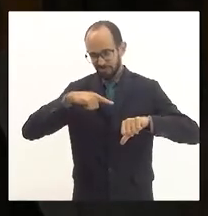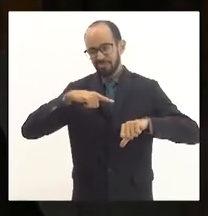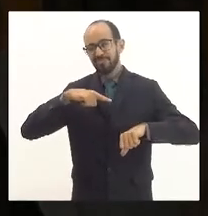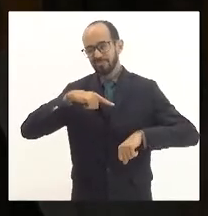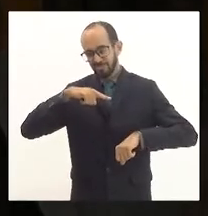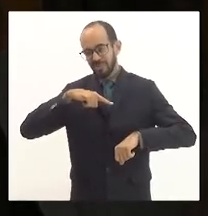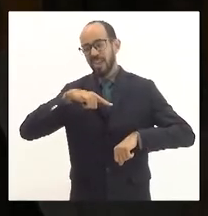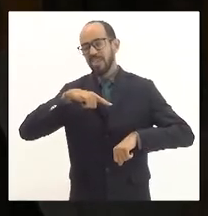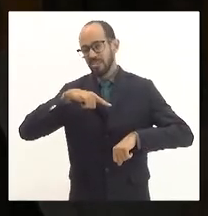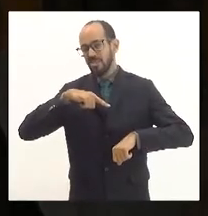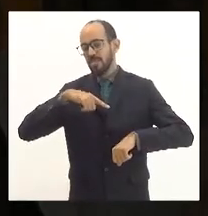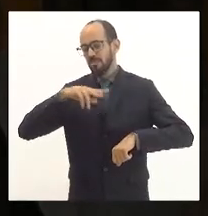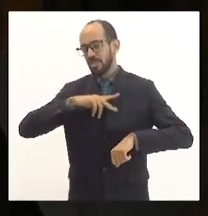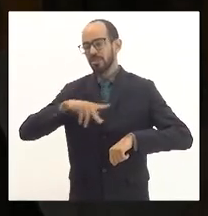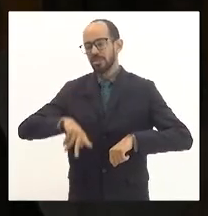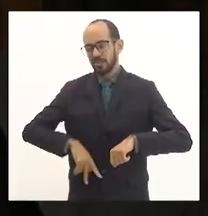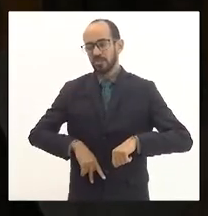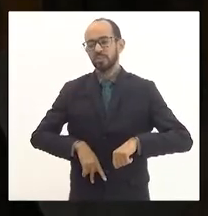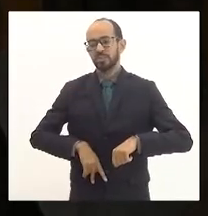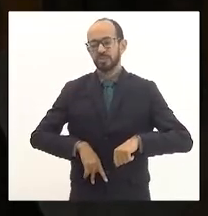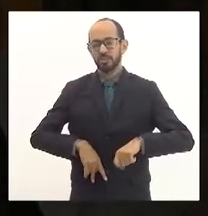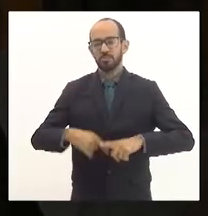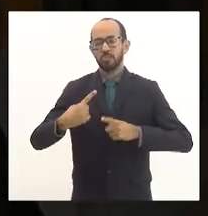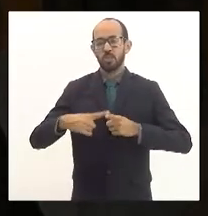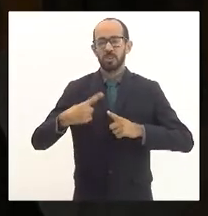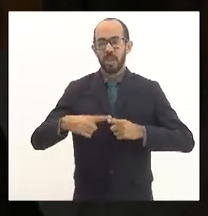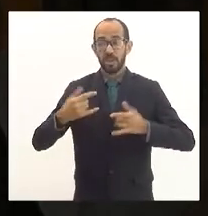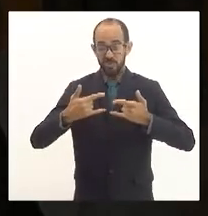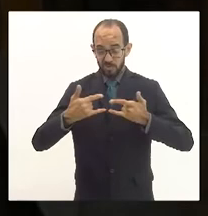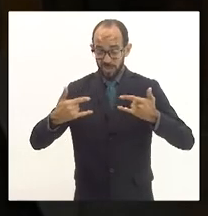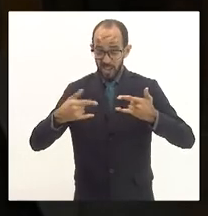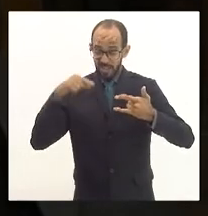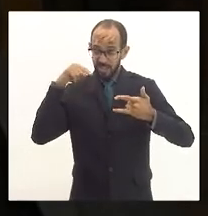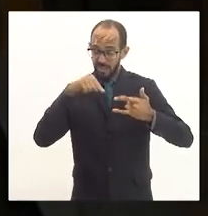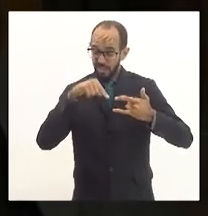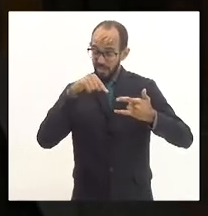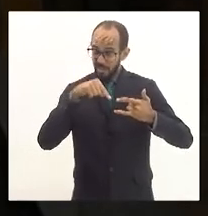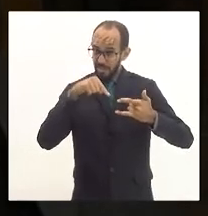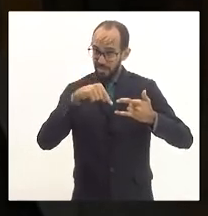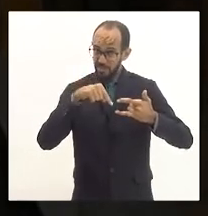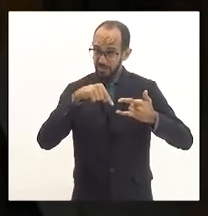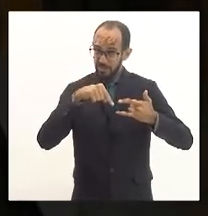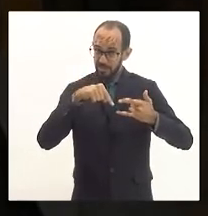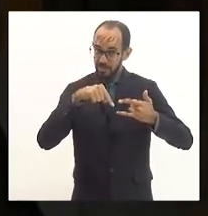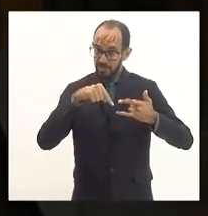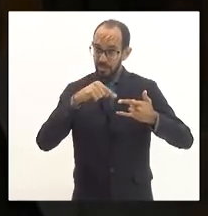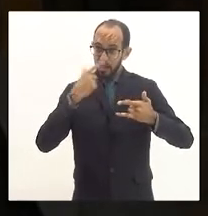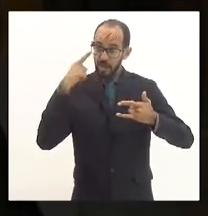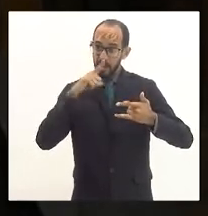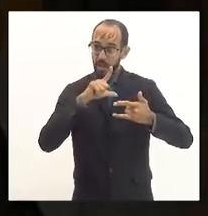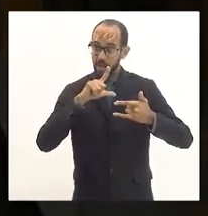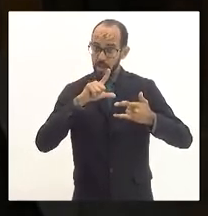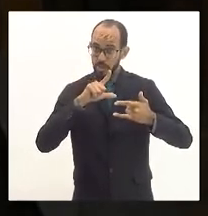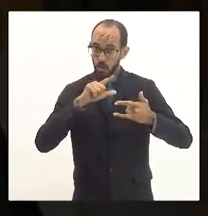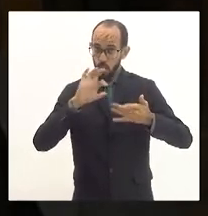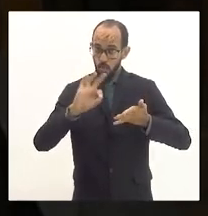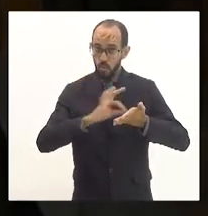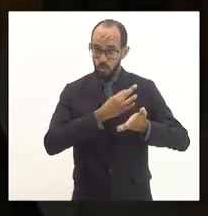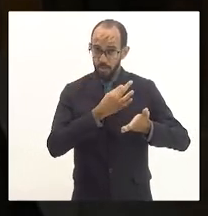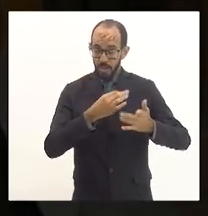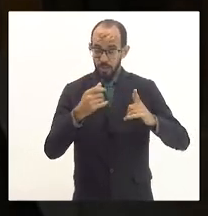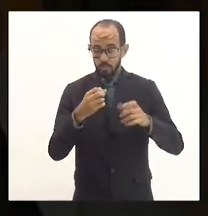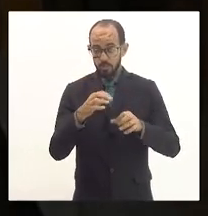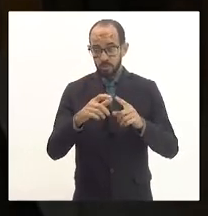Presidente porque esse cheque dessa empresa vencedora do corpo vencedora do contrato da montagem do